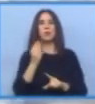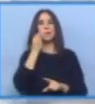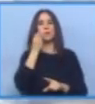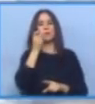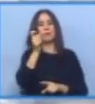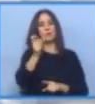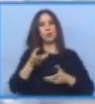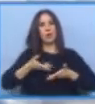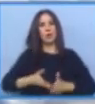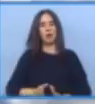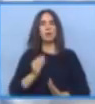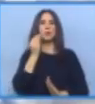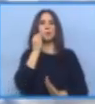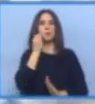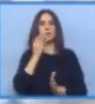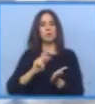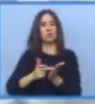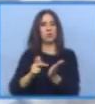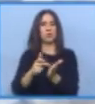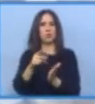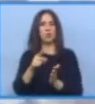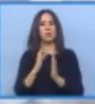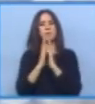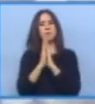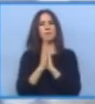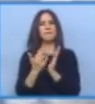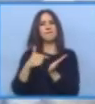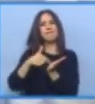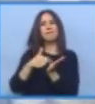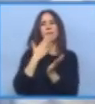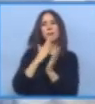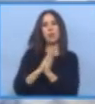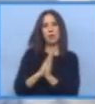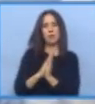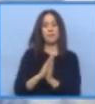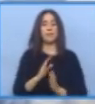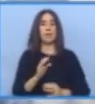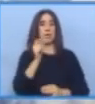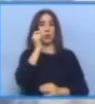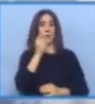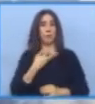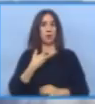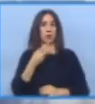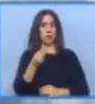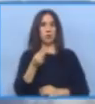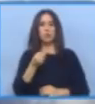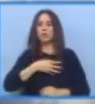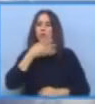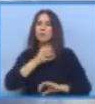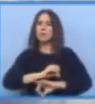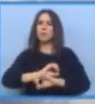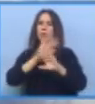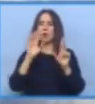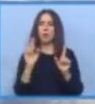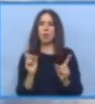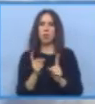está no templo a pedir esmola, e Pedro explica de uma forma clara e sucinta